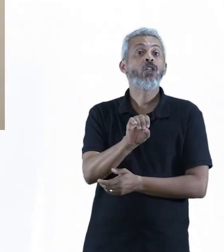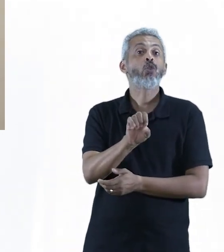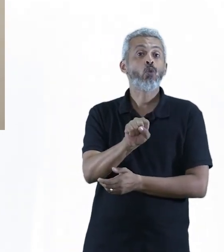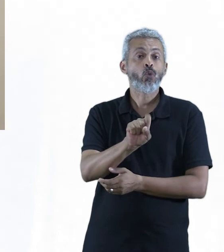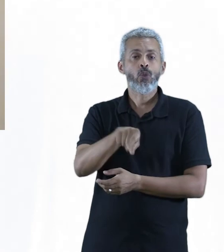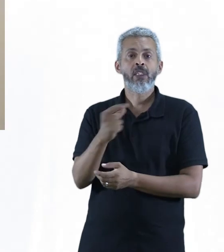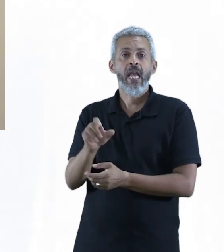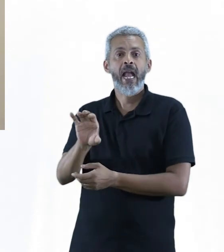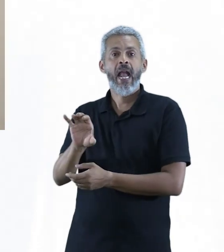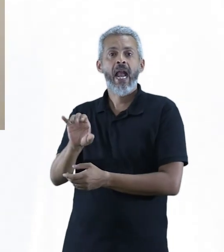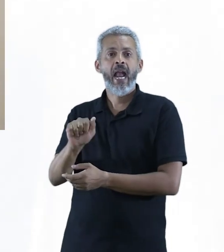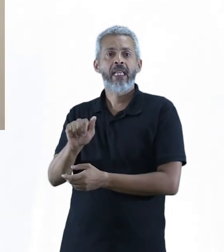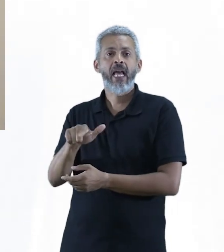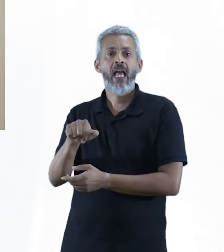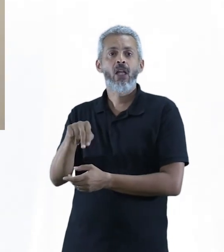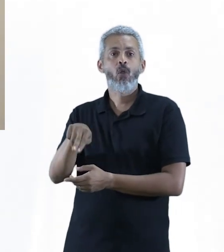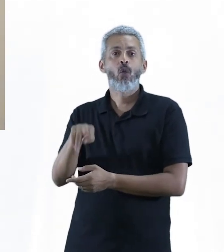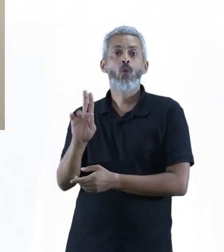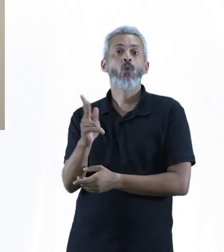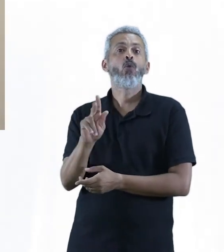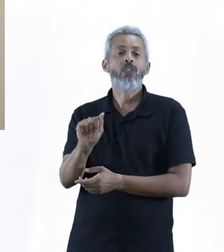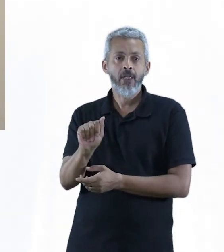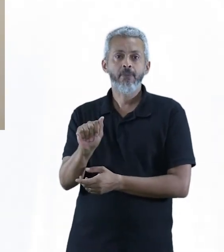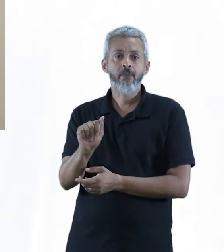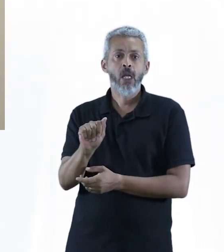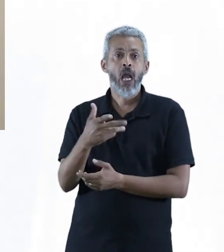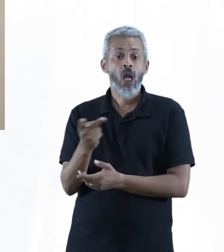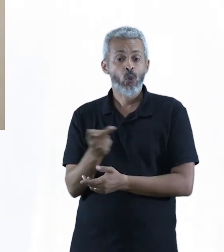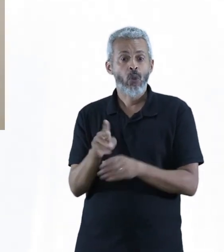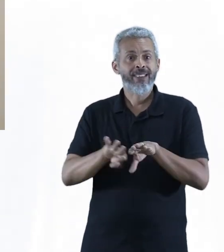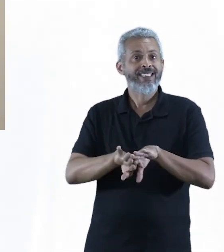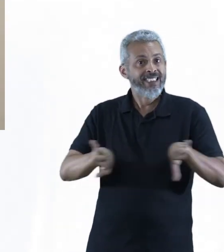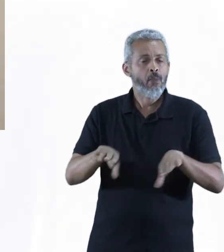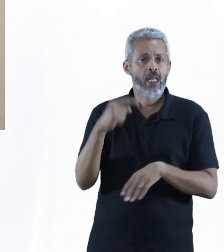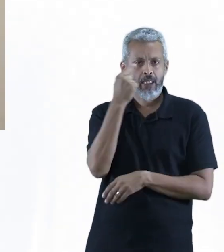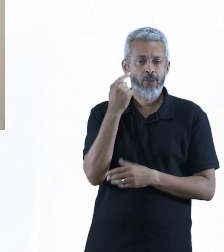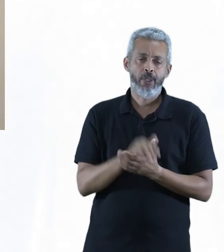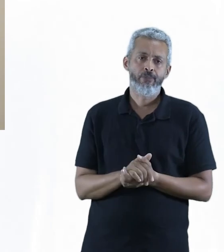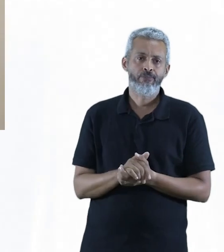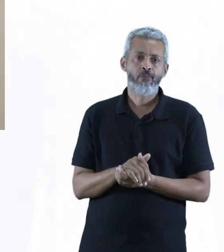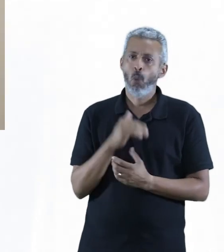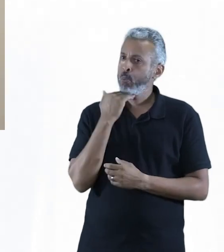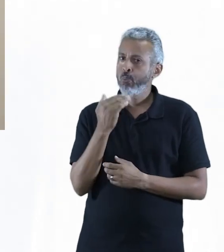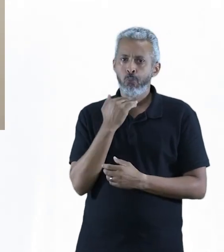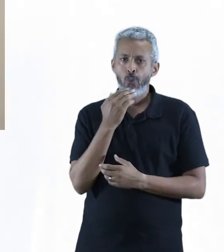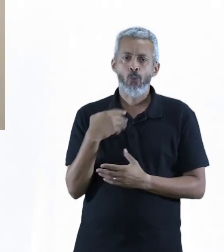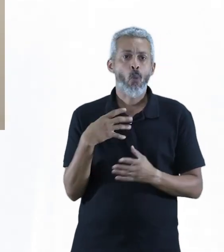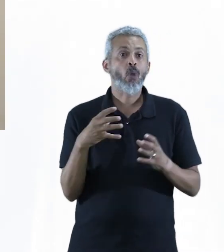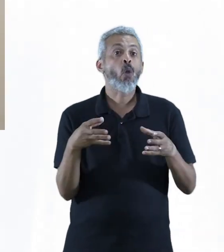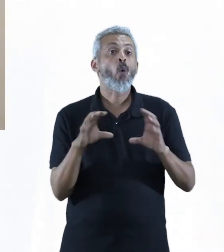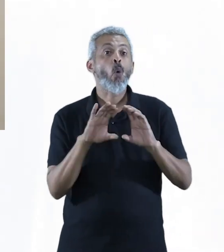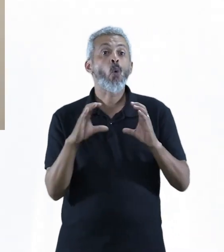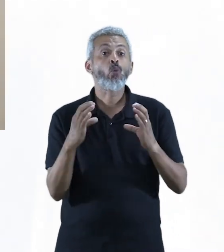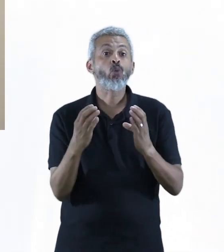e a própria Catalunha. Todos dois querem separar da Espanha. Não conseguiram? Por quê? Porque o Conselho de Segurança